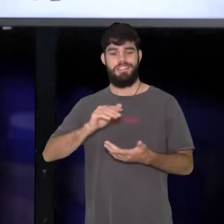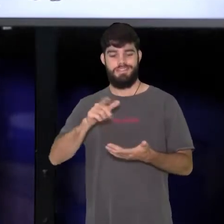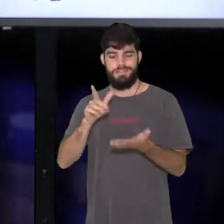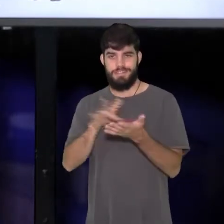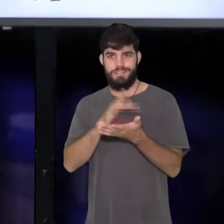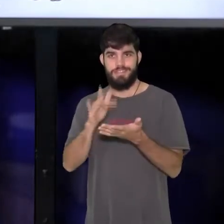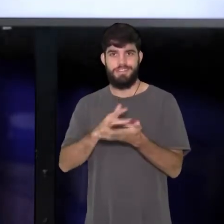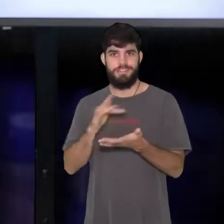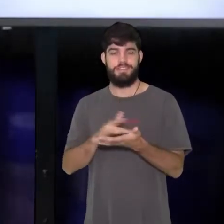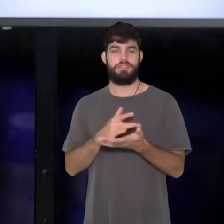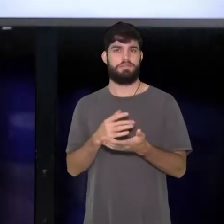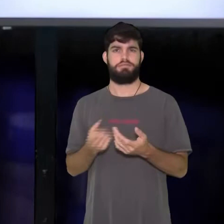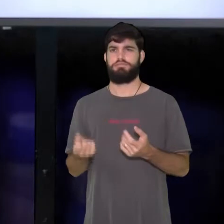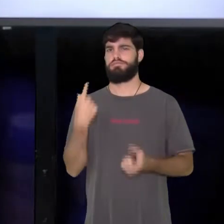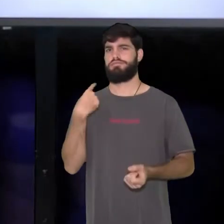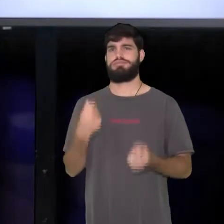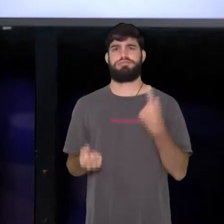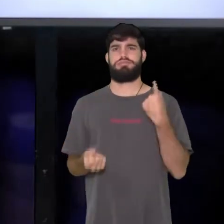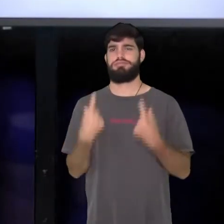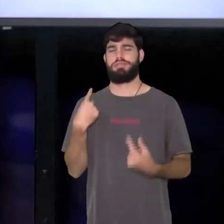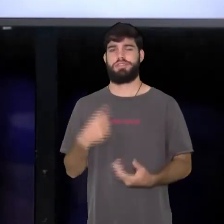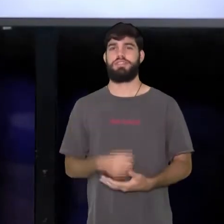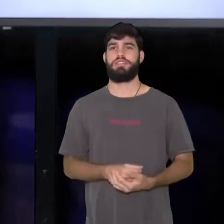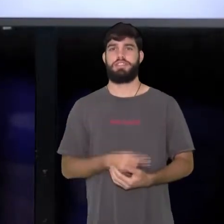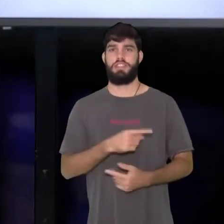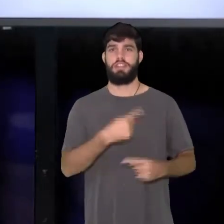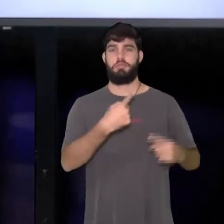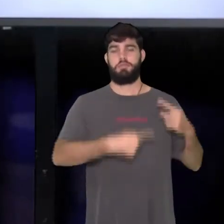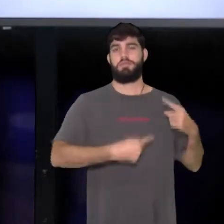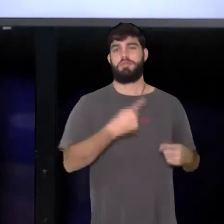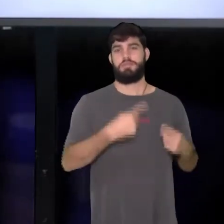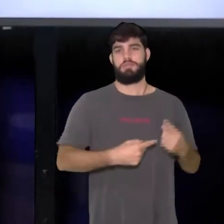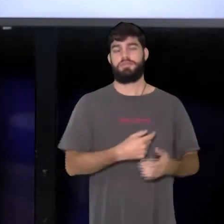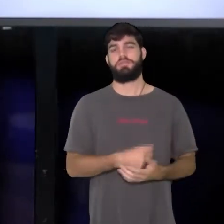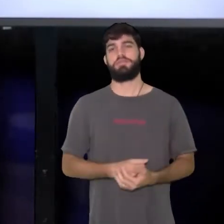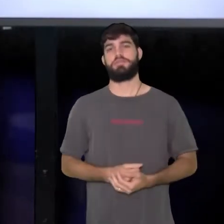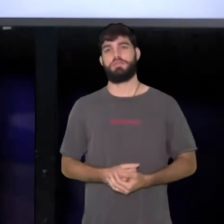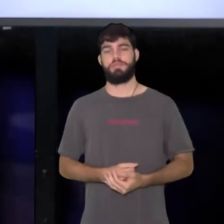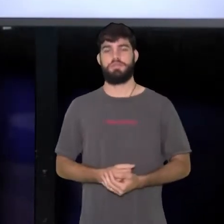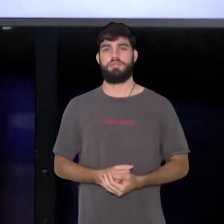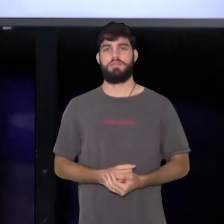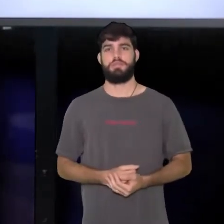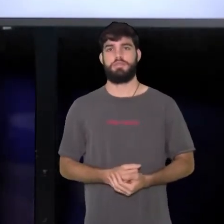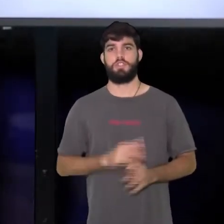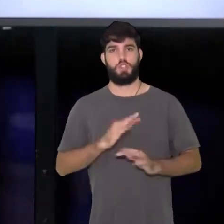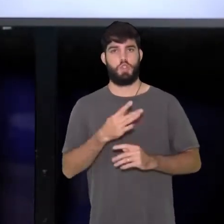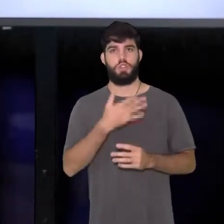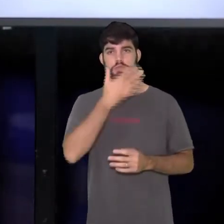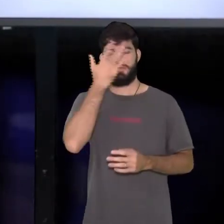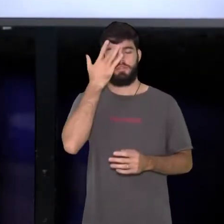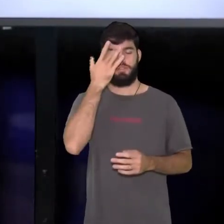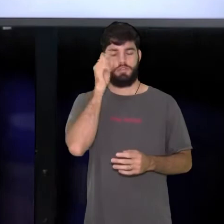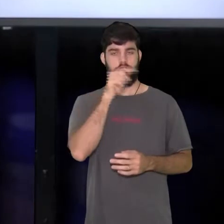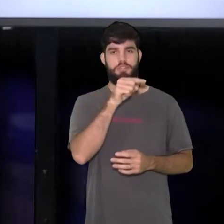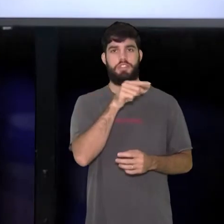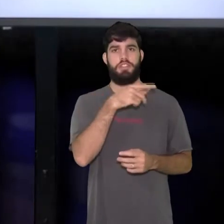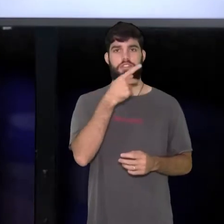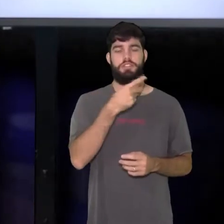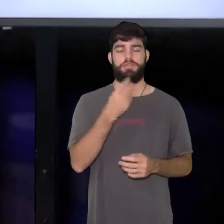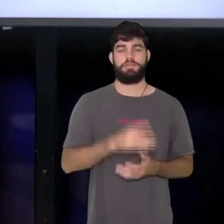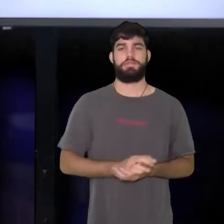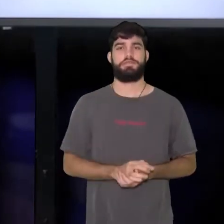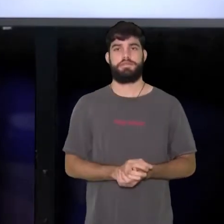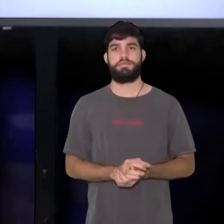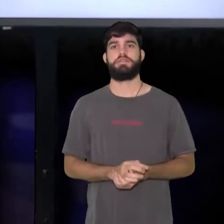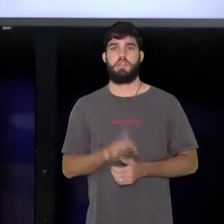eles estão indiferentes a todo o contexto, a tudo que se fala pelo político. Então, letra B